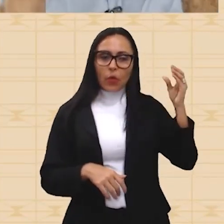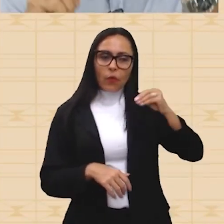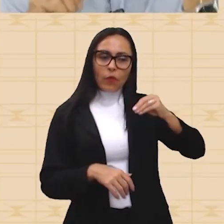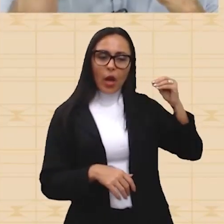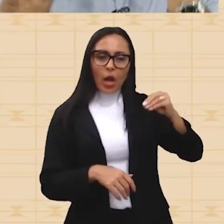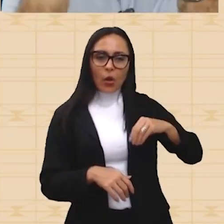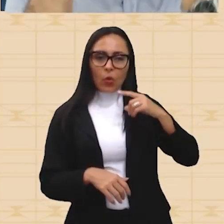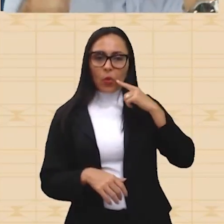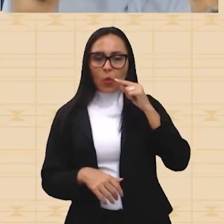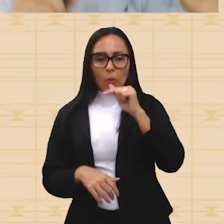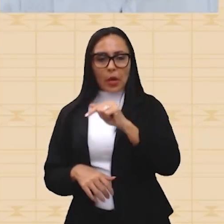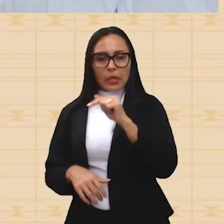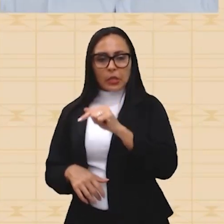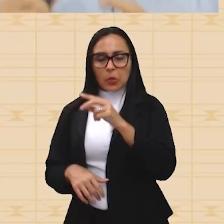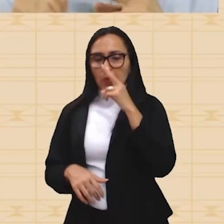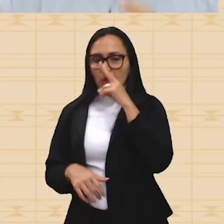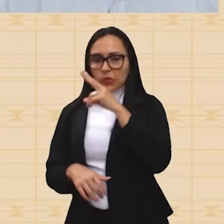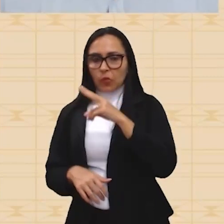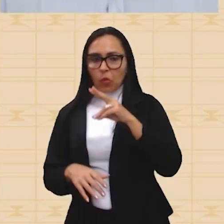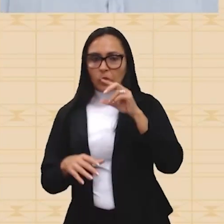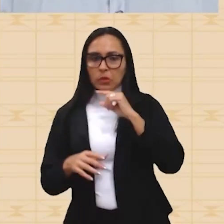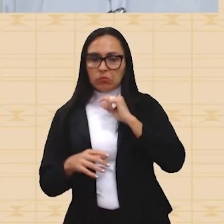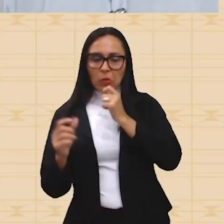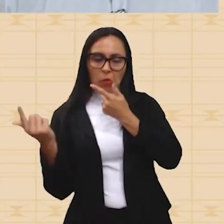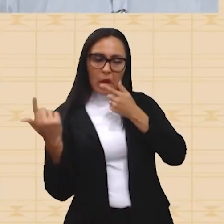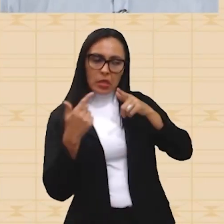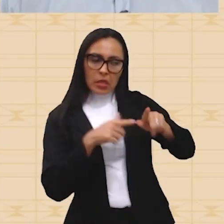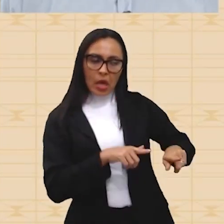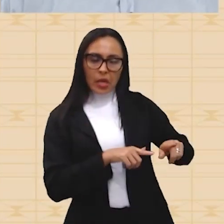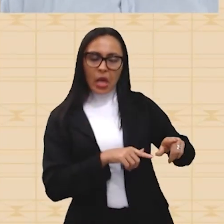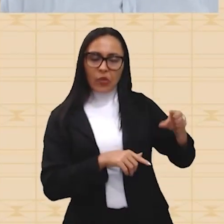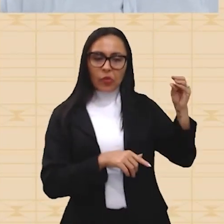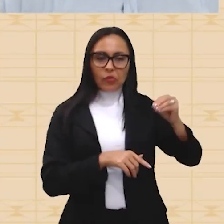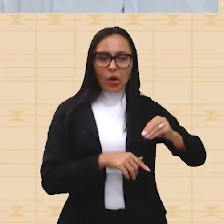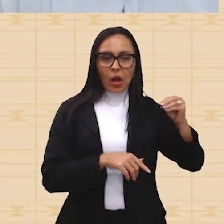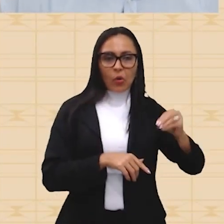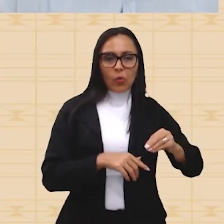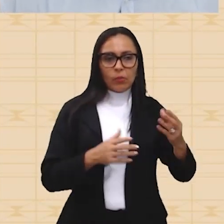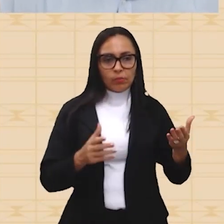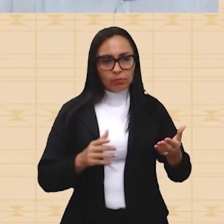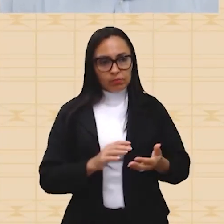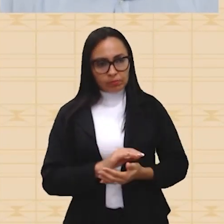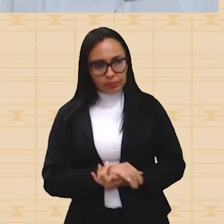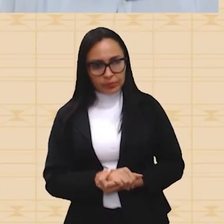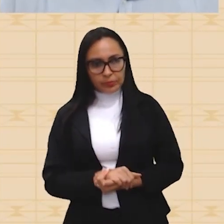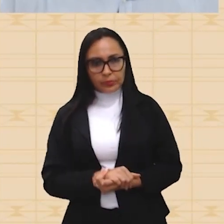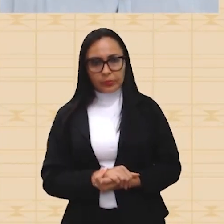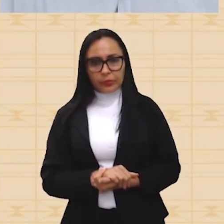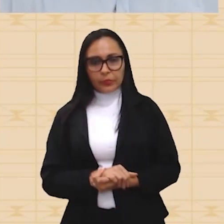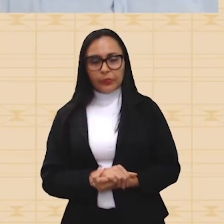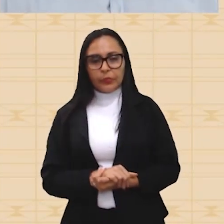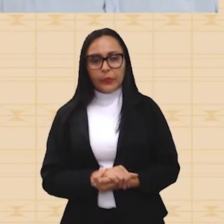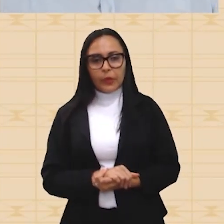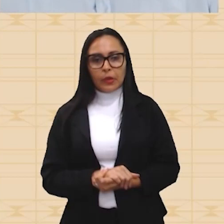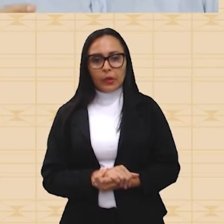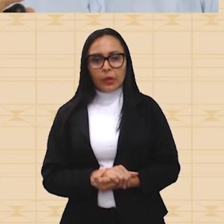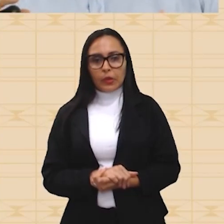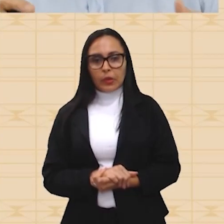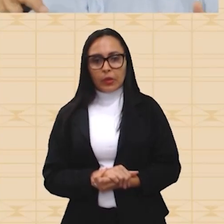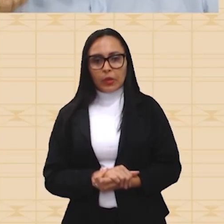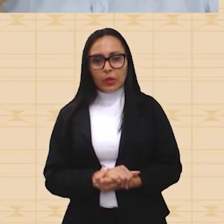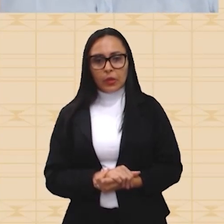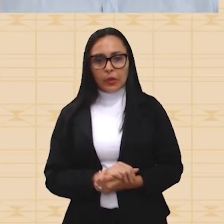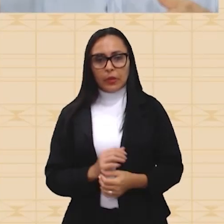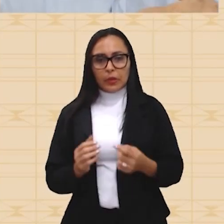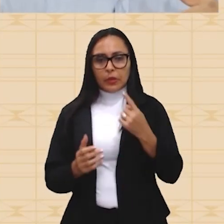aí um veio meio fascista nessa frase aí que você está lendo comigo aí, né? Pregava a demolição